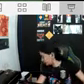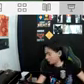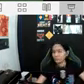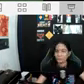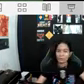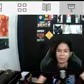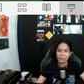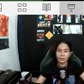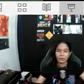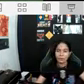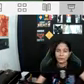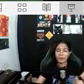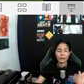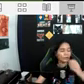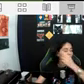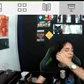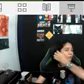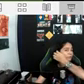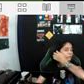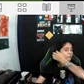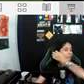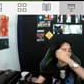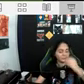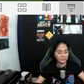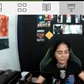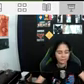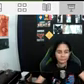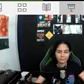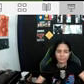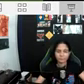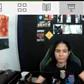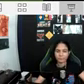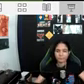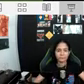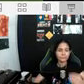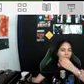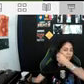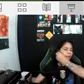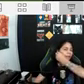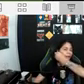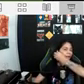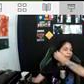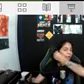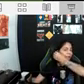os dados, fizerem a coleta de dados de vocês, certo?